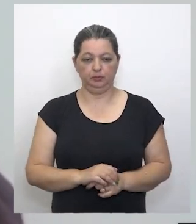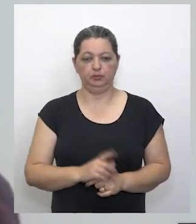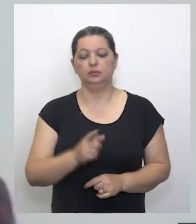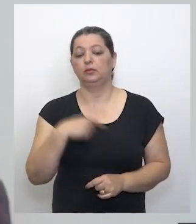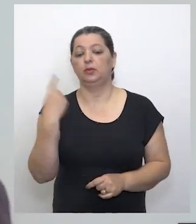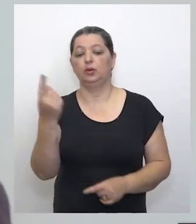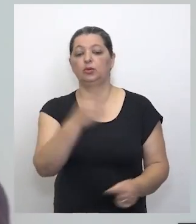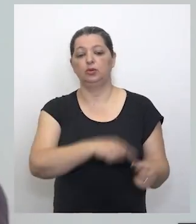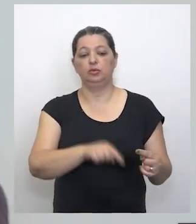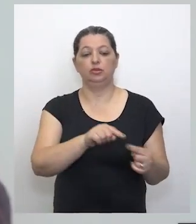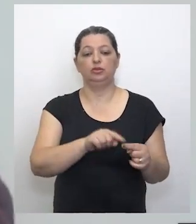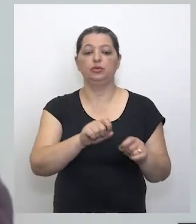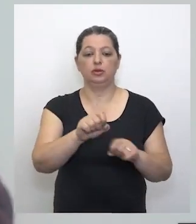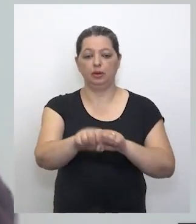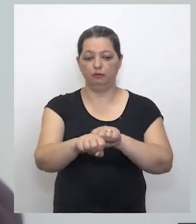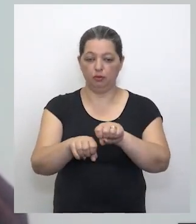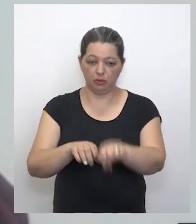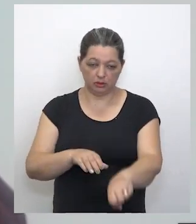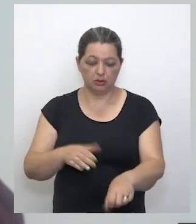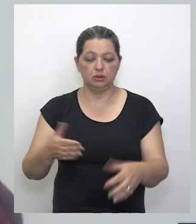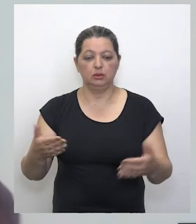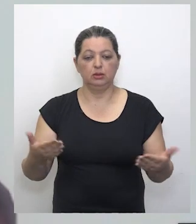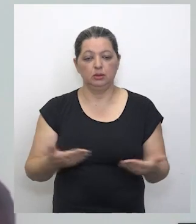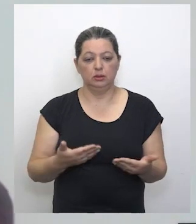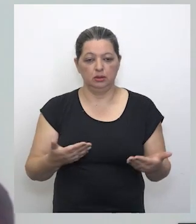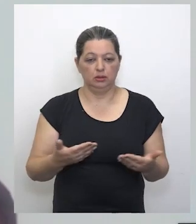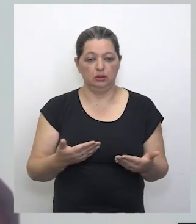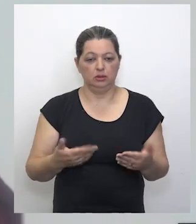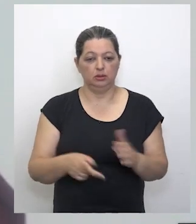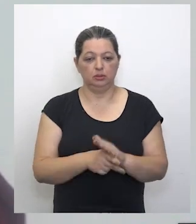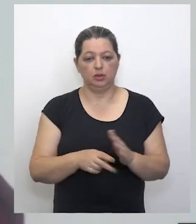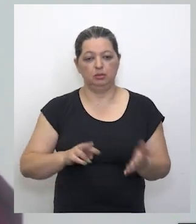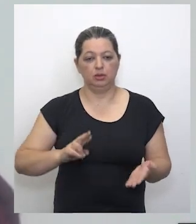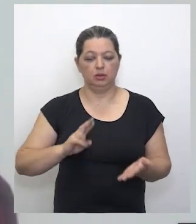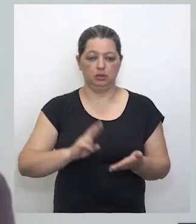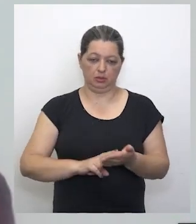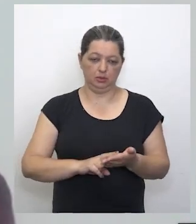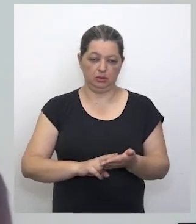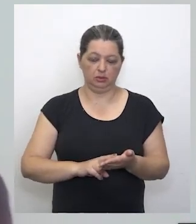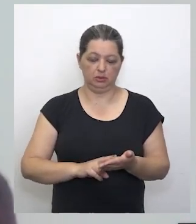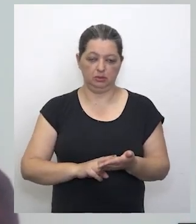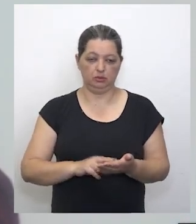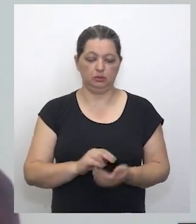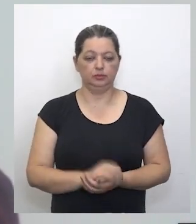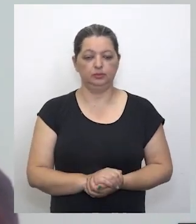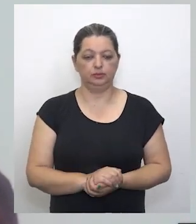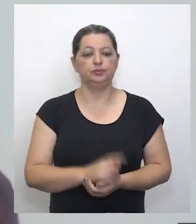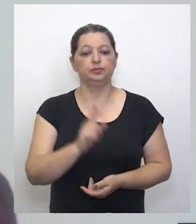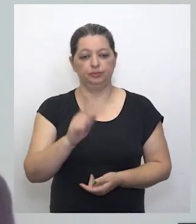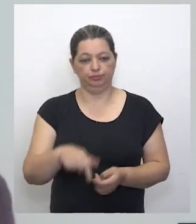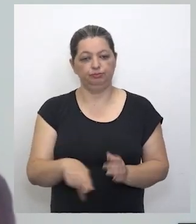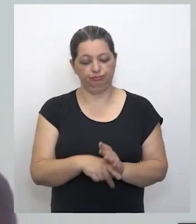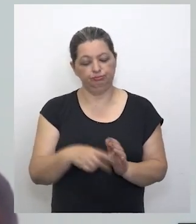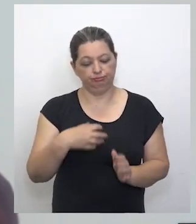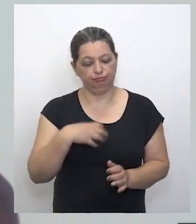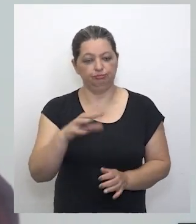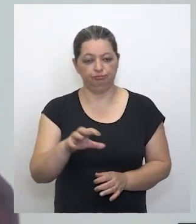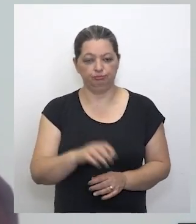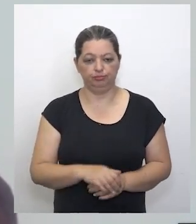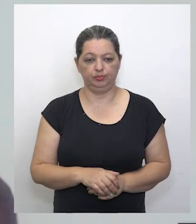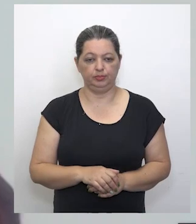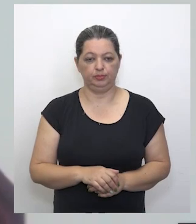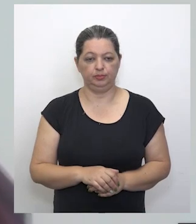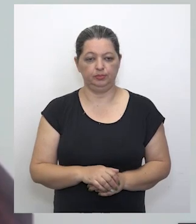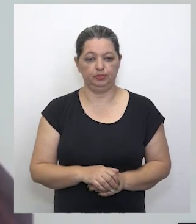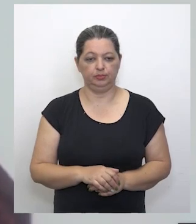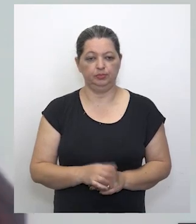com essa formação, com essas formações aí da recuperação intensiva, foi esse mesmo, né? Foi trazer aí um